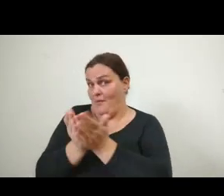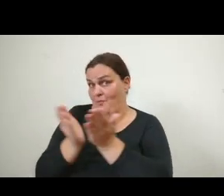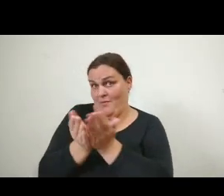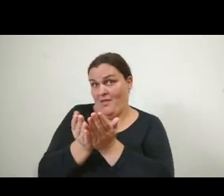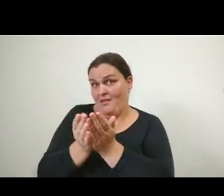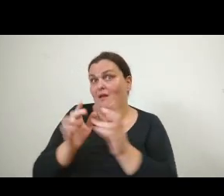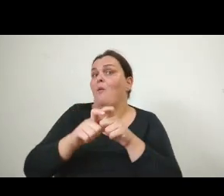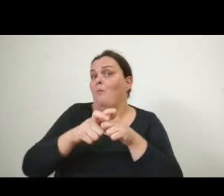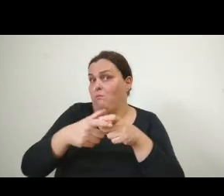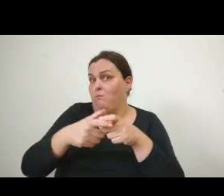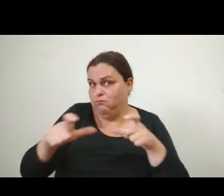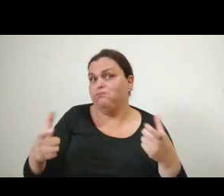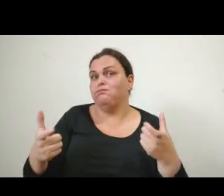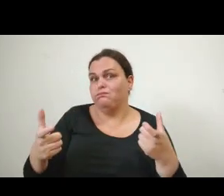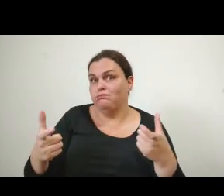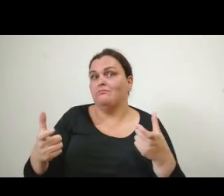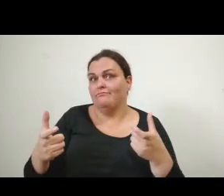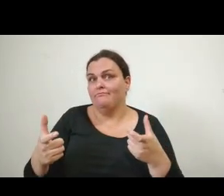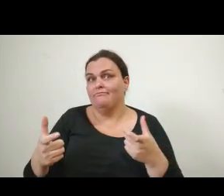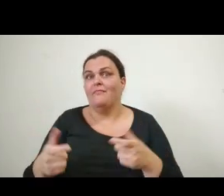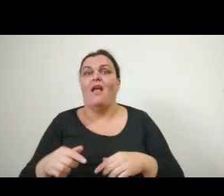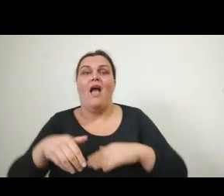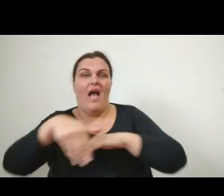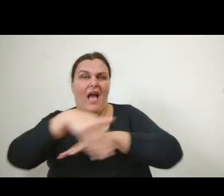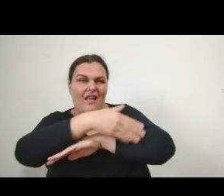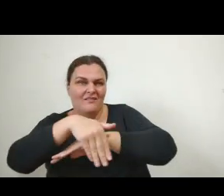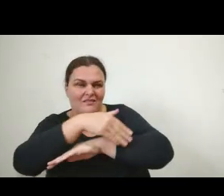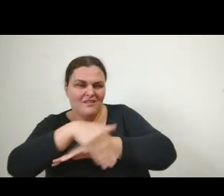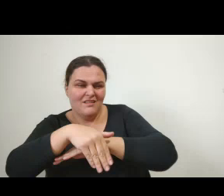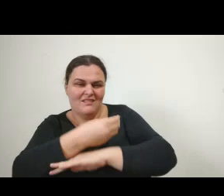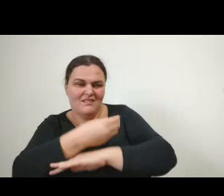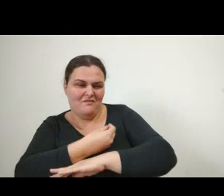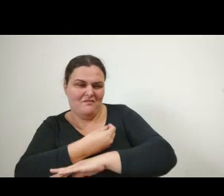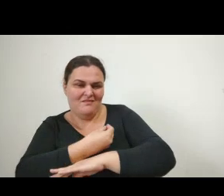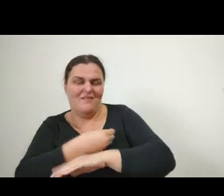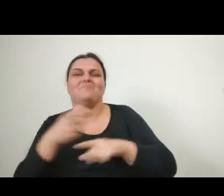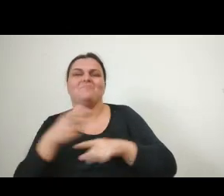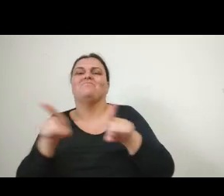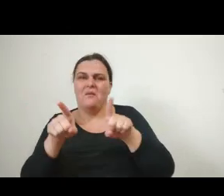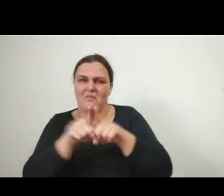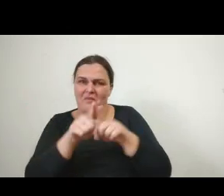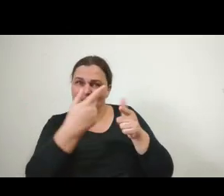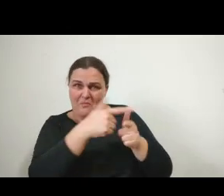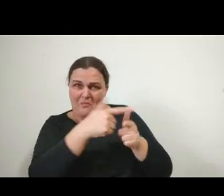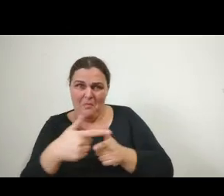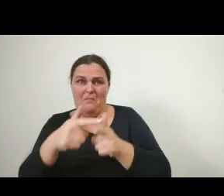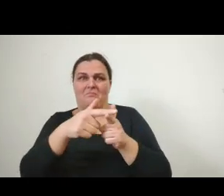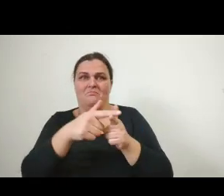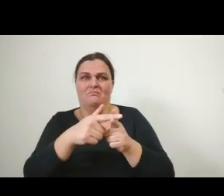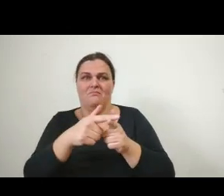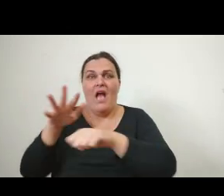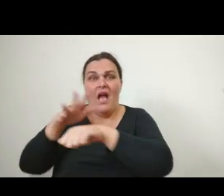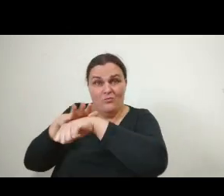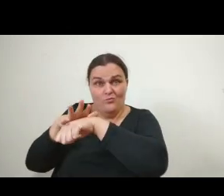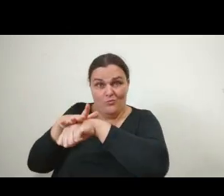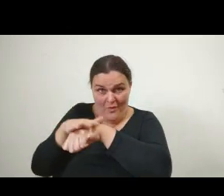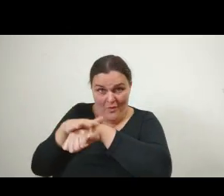perda de infraestrutura pública, aumento da incidência de doenças, né, em função desses